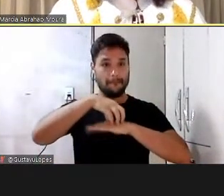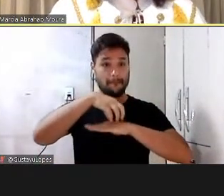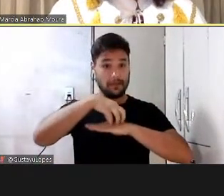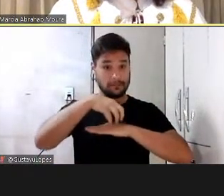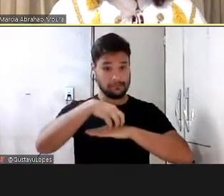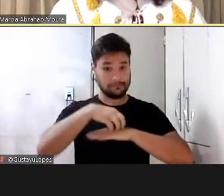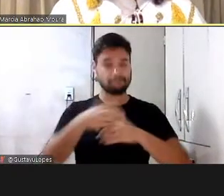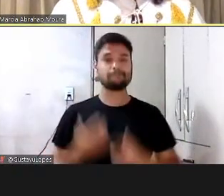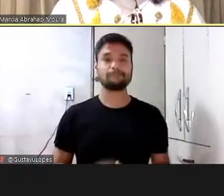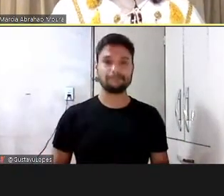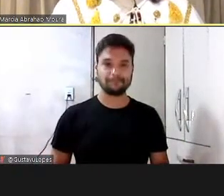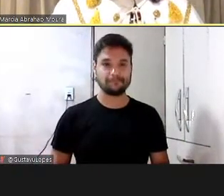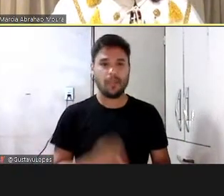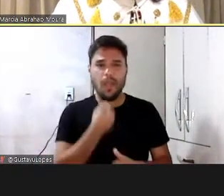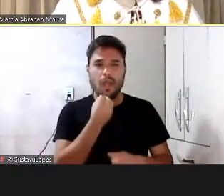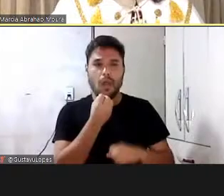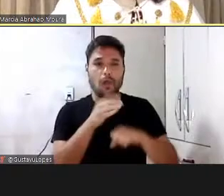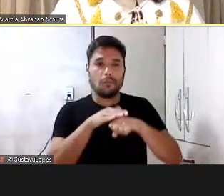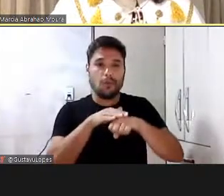Boa noite.